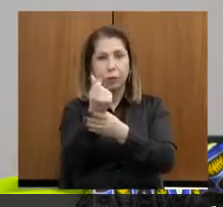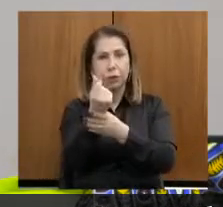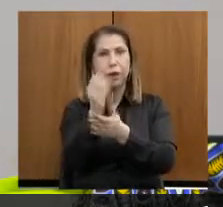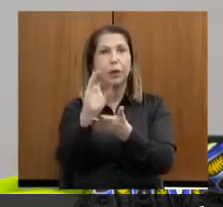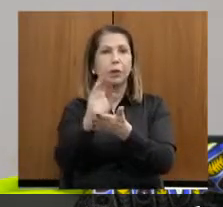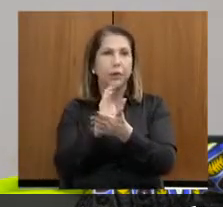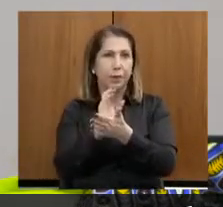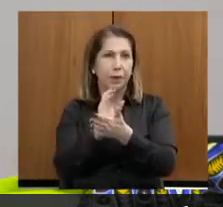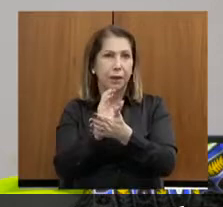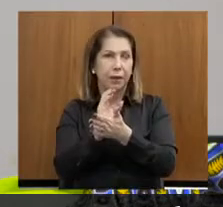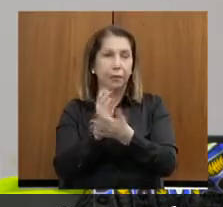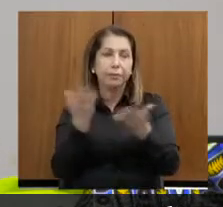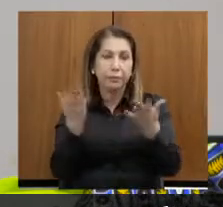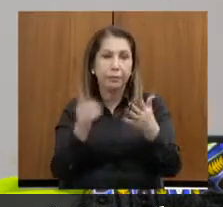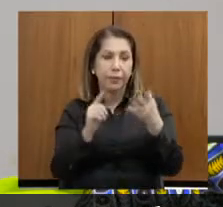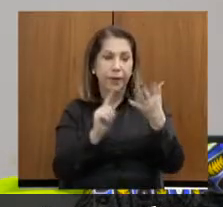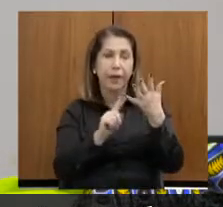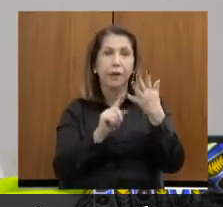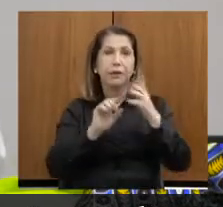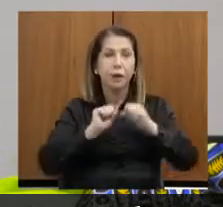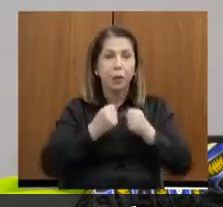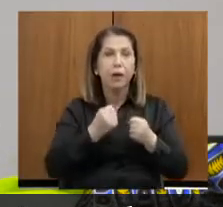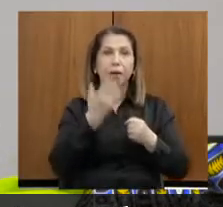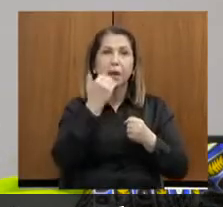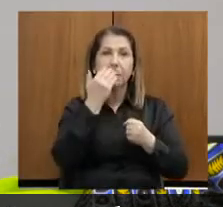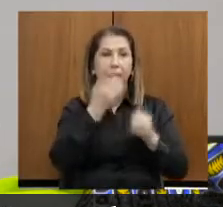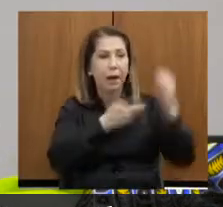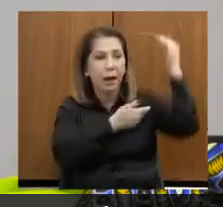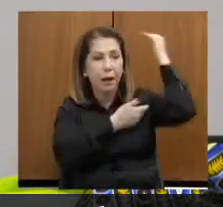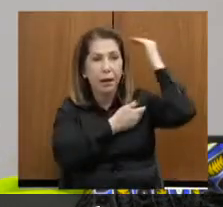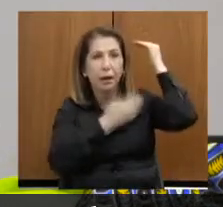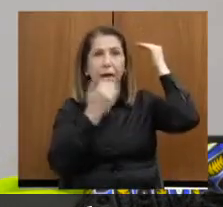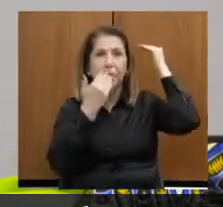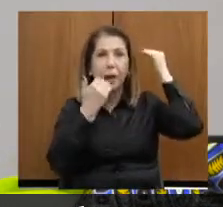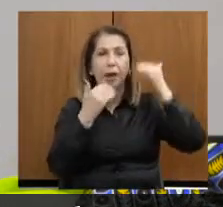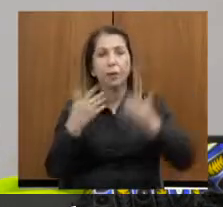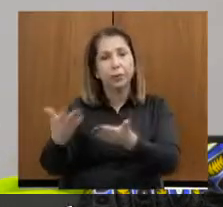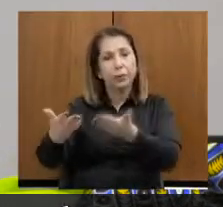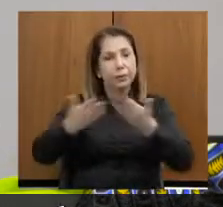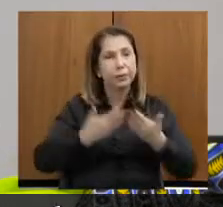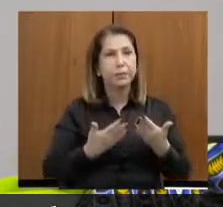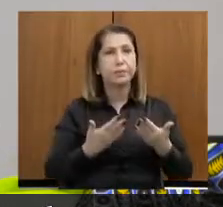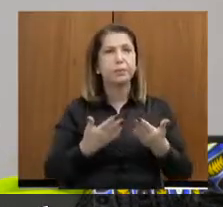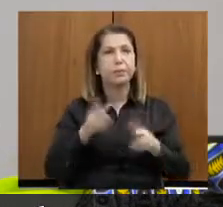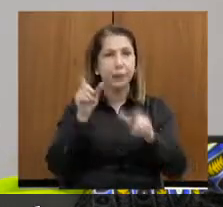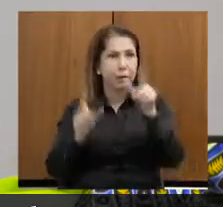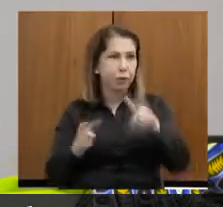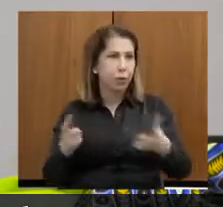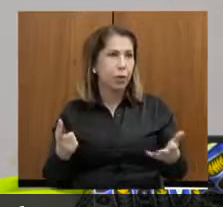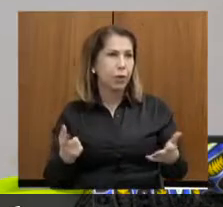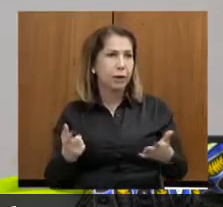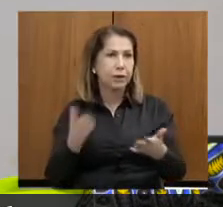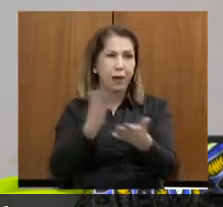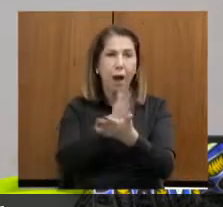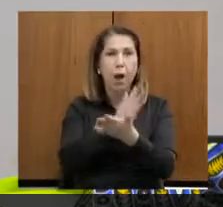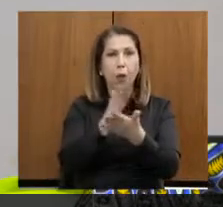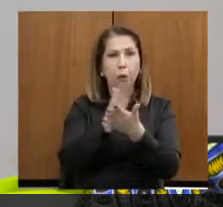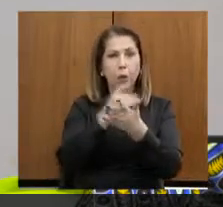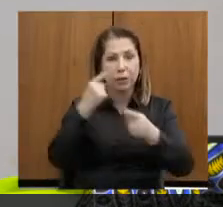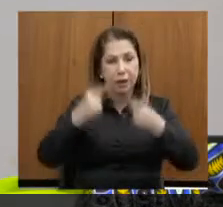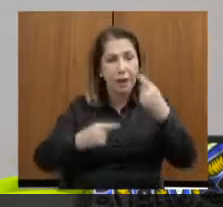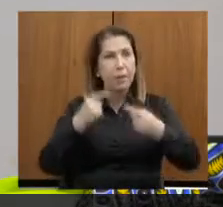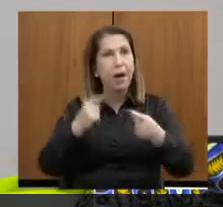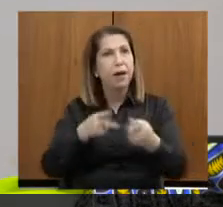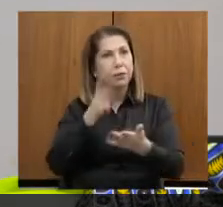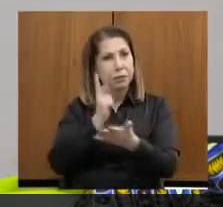segurança alimentar distribuição de cesta mas acolhimento de pessoas isso são alguns dos debates que